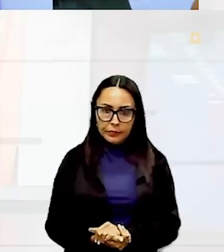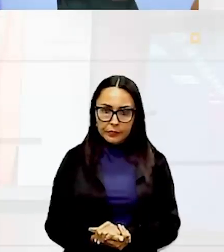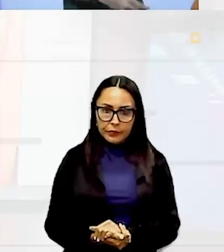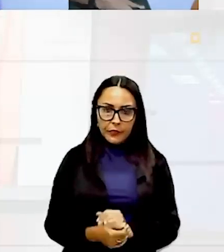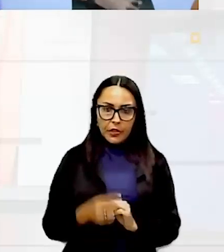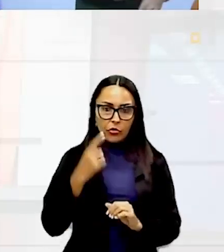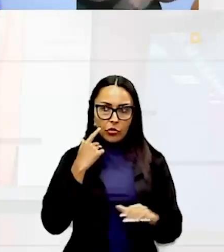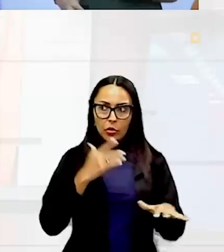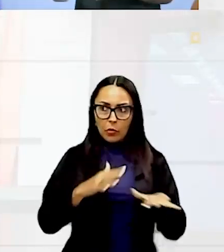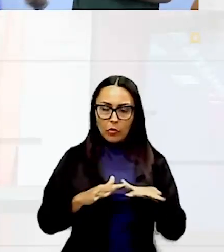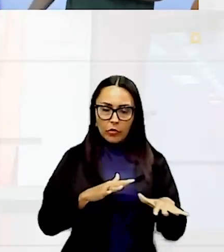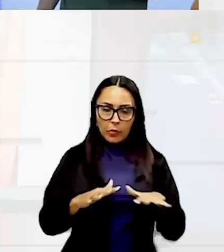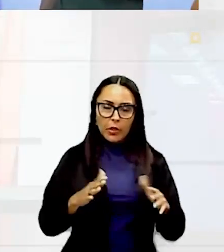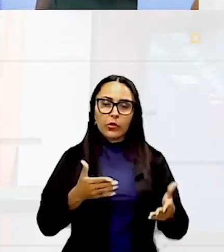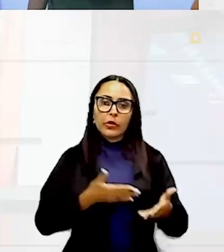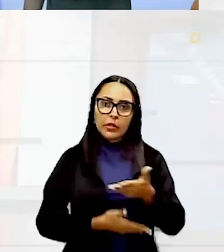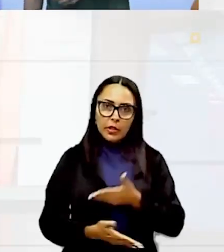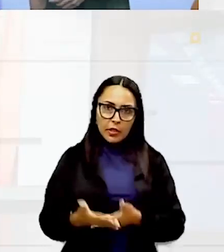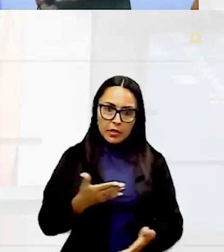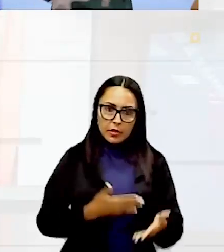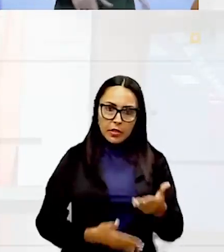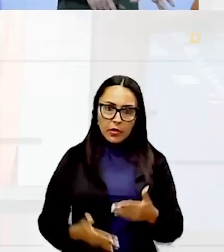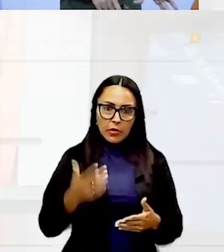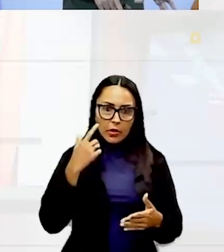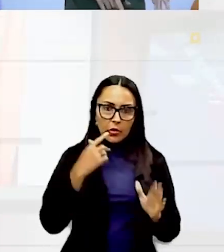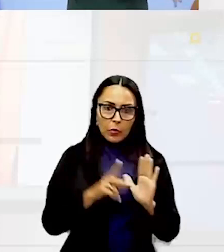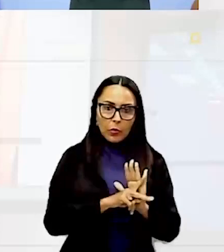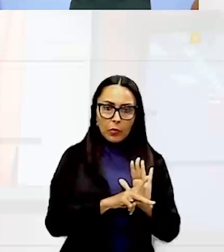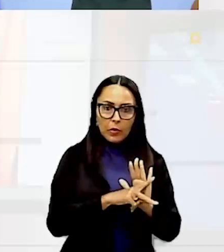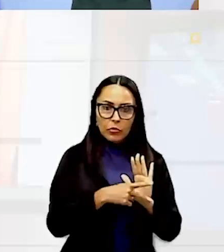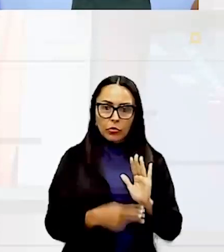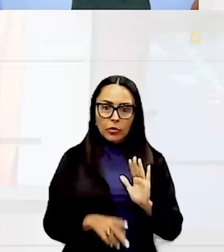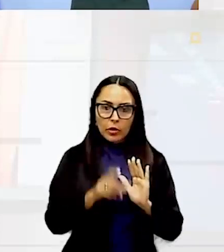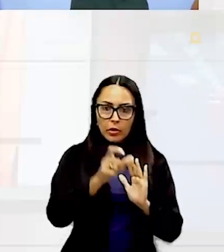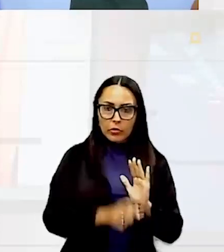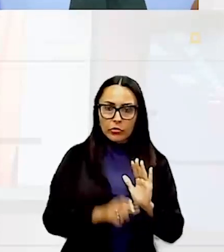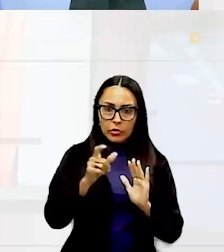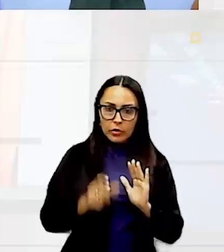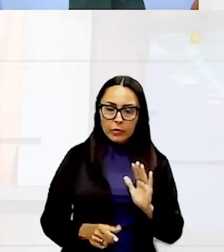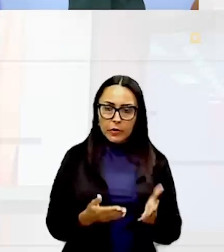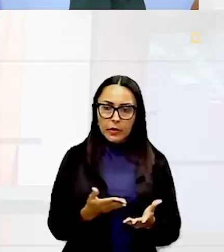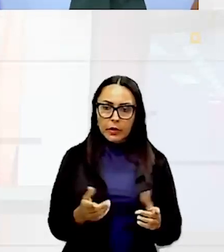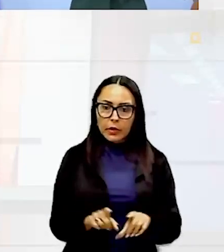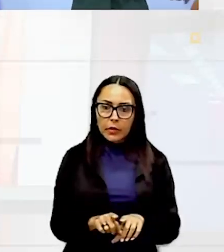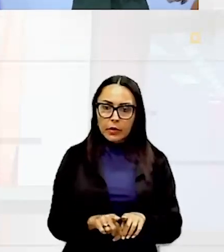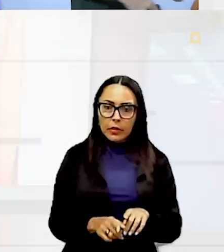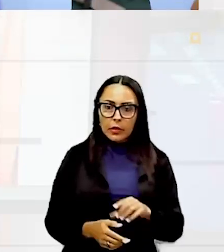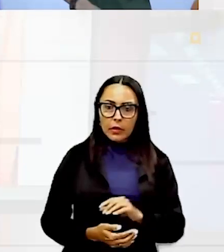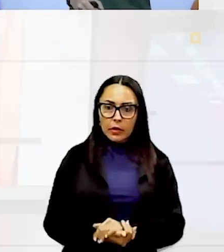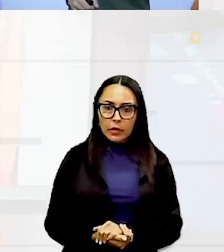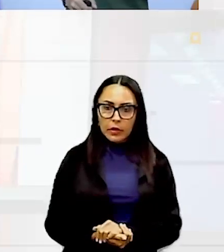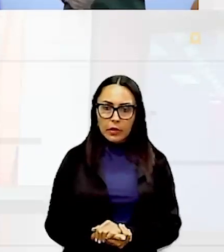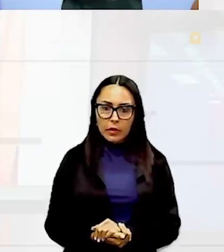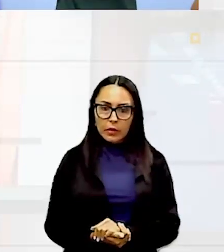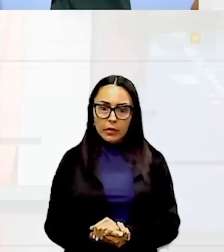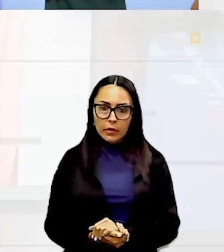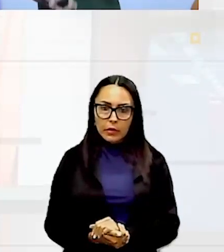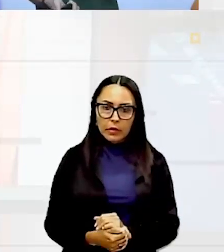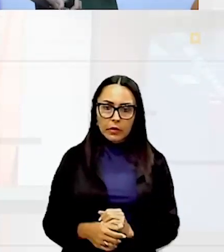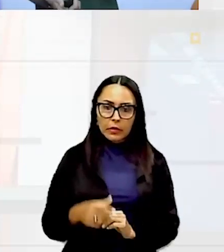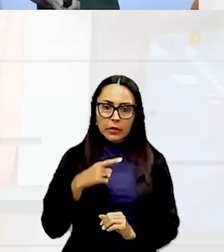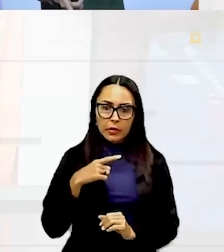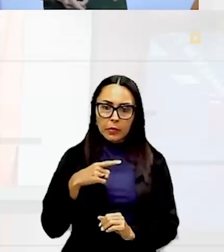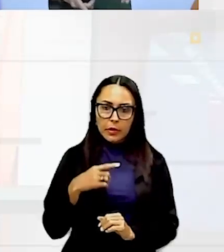questão de movimento, de interação entre o próprio personagem, mais focado em character design. Tem também animação